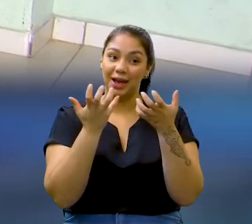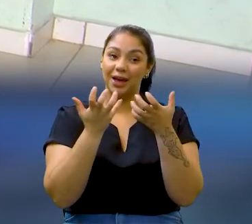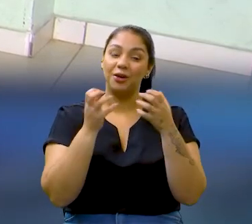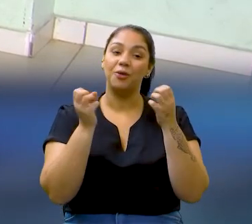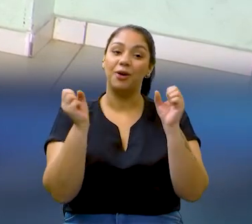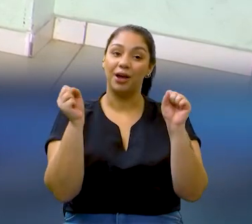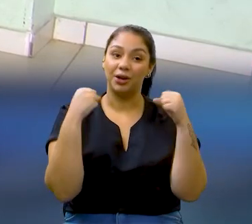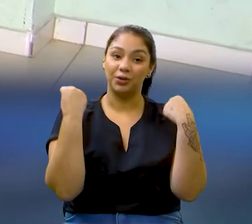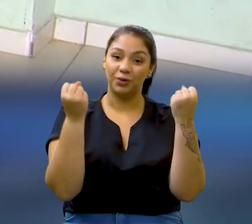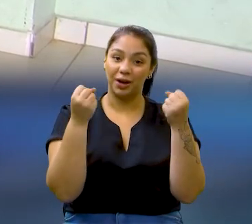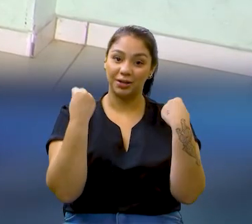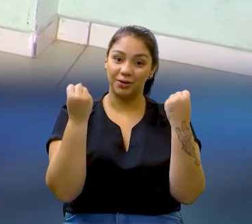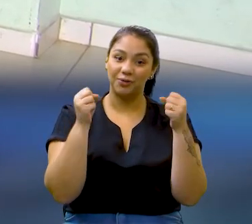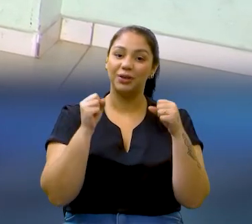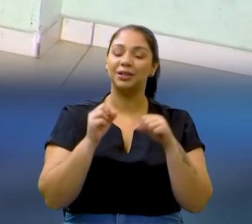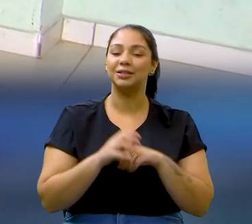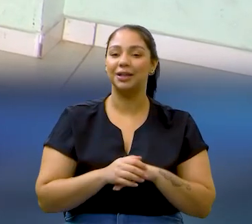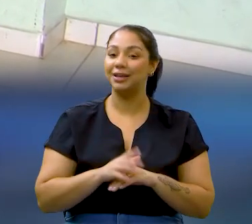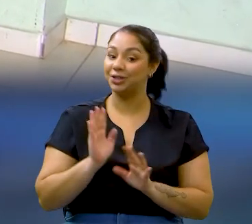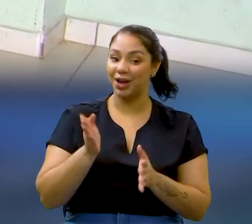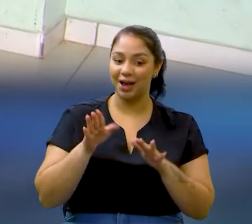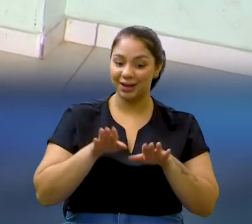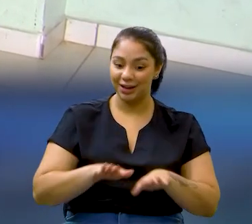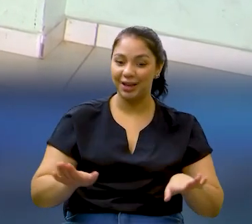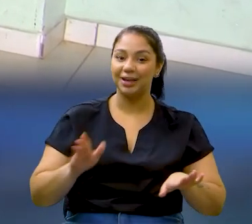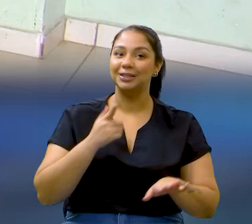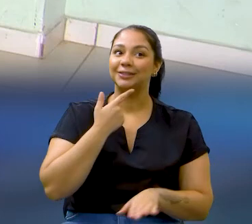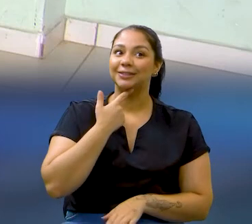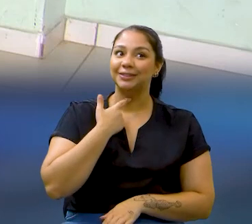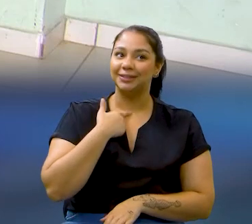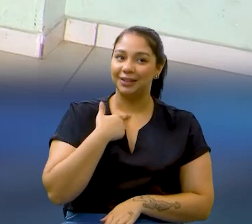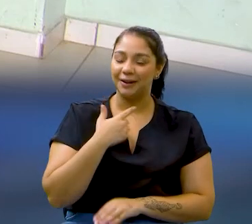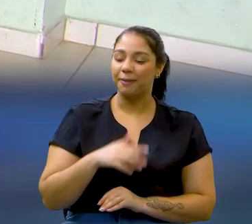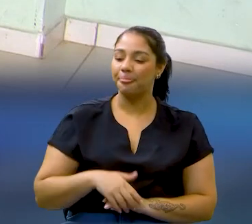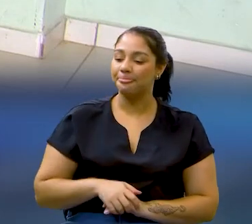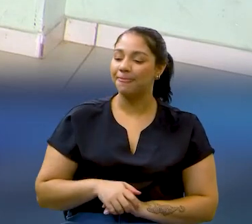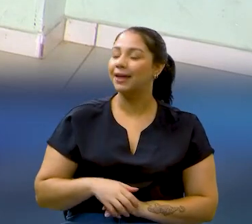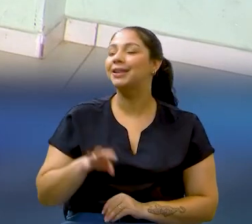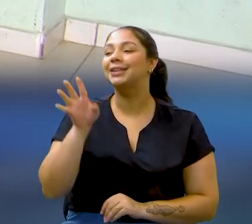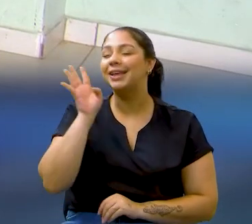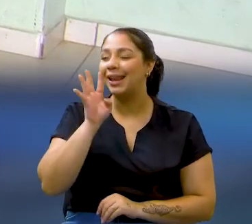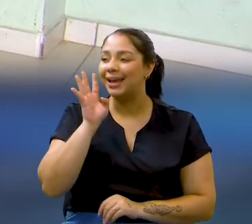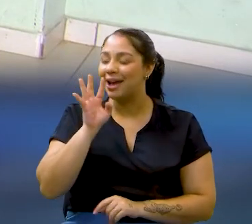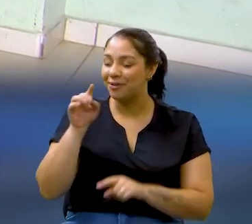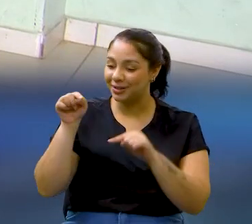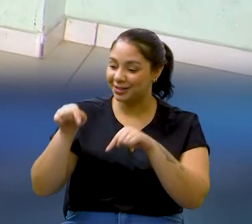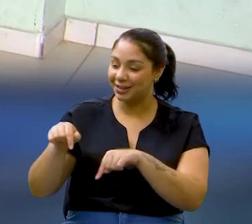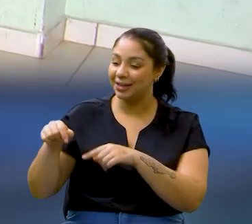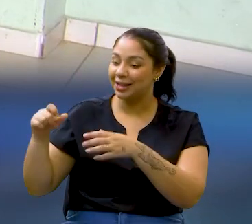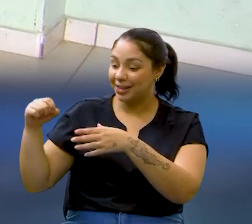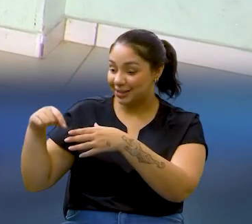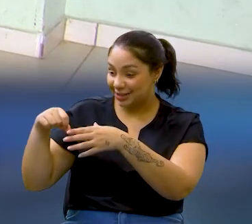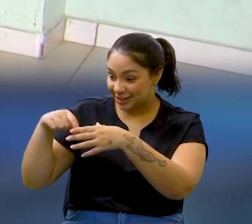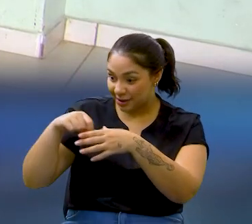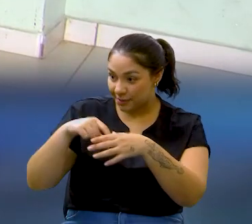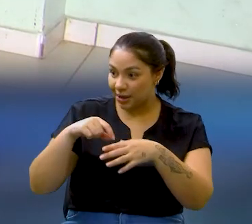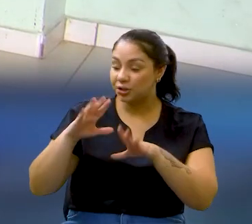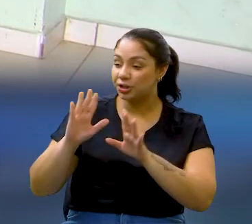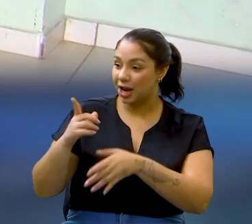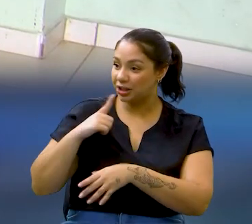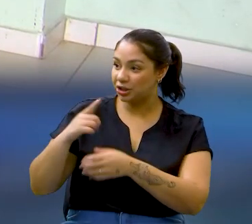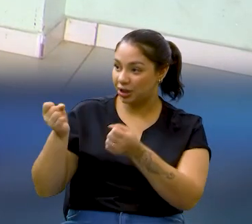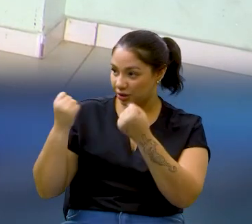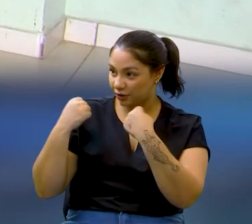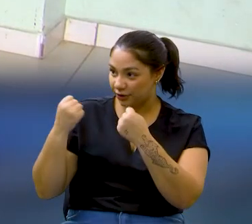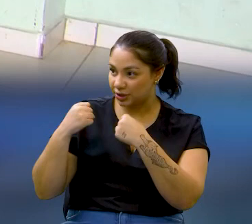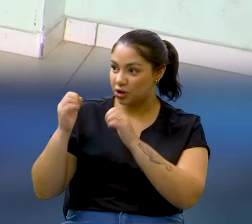também fazer educação física, que é desde a infância. Ai, que legal. Aqui o Semente, ela já tinha atividade de